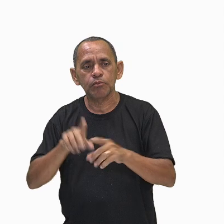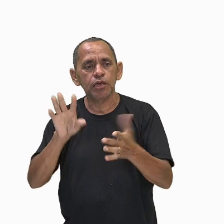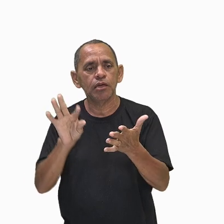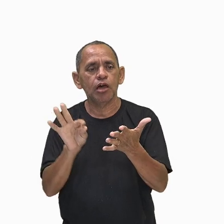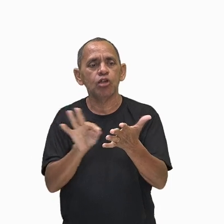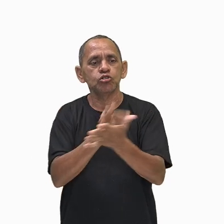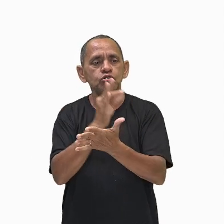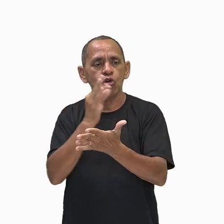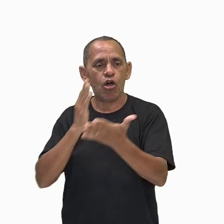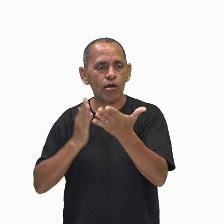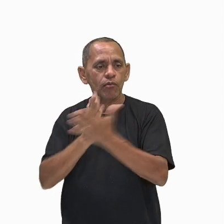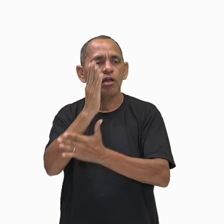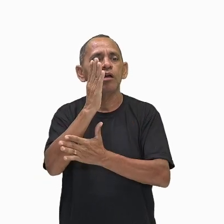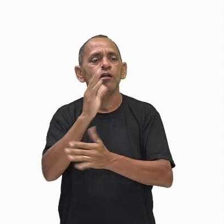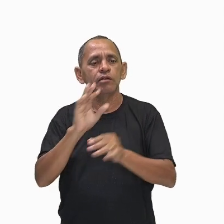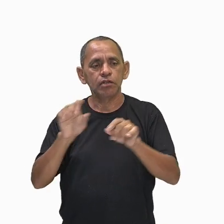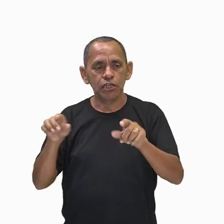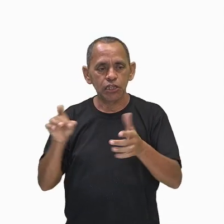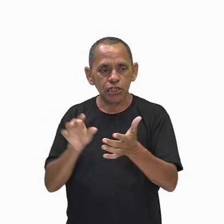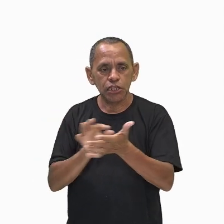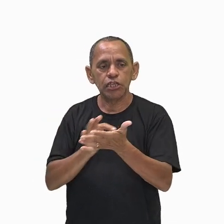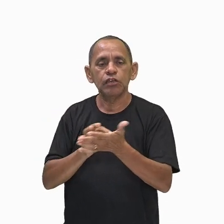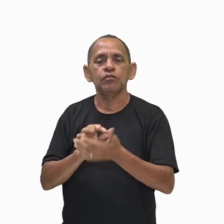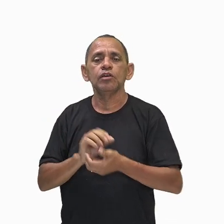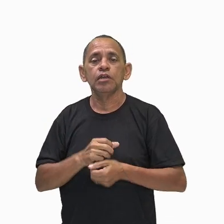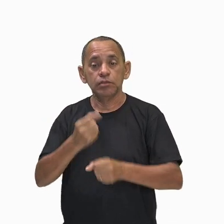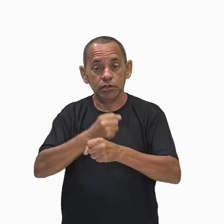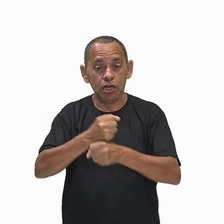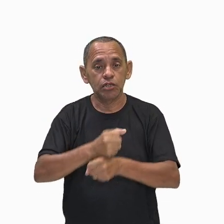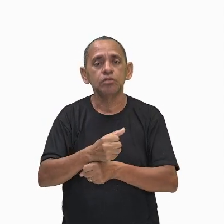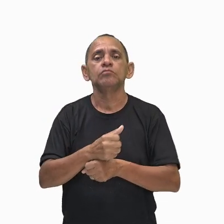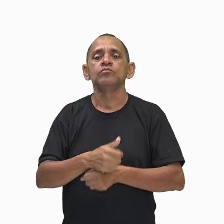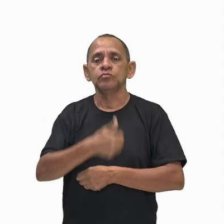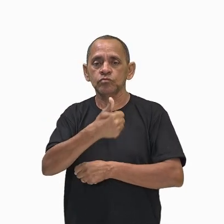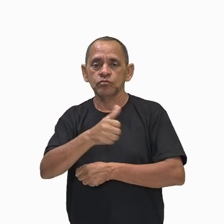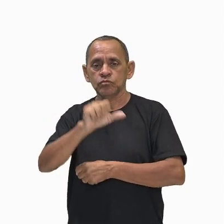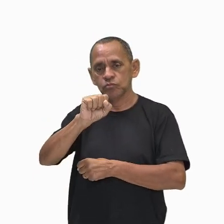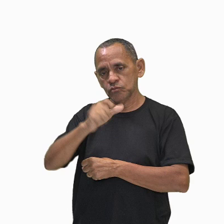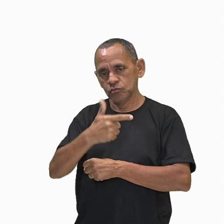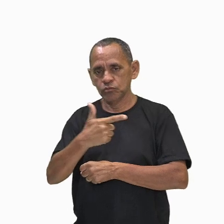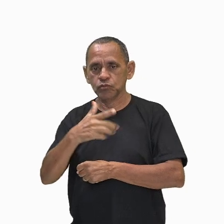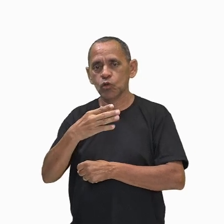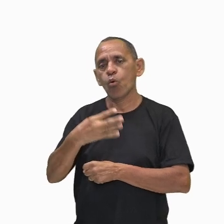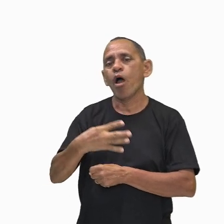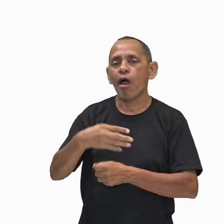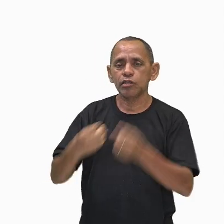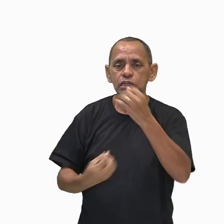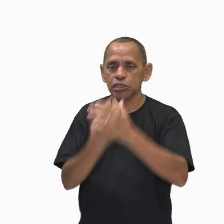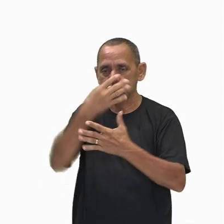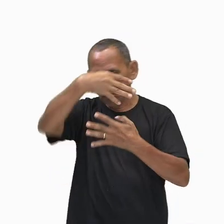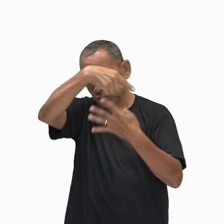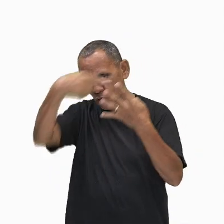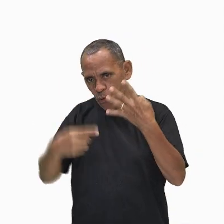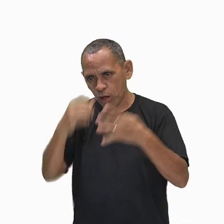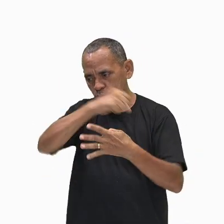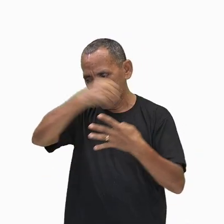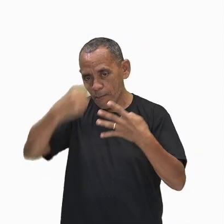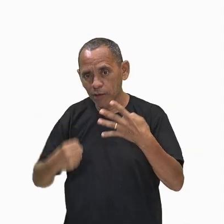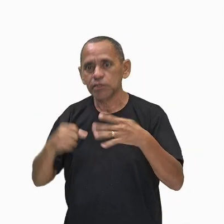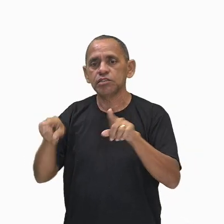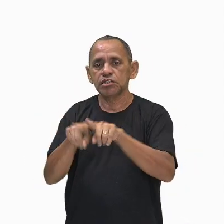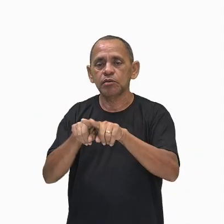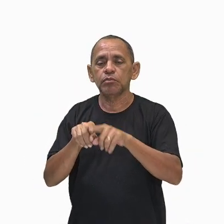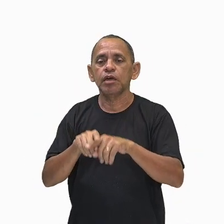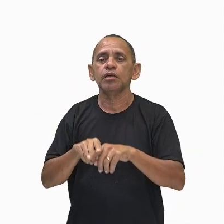dessa nova Constituição, que é de 1824, que cria, então, os 4 poderes: executivo, legislativo, judiciário e o moderador,